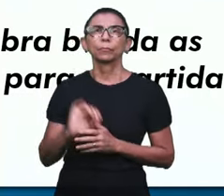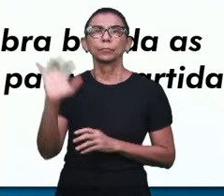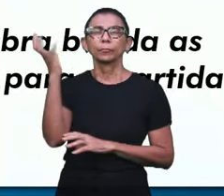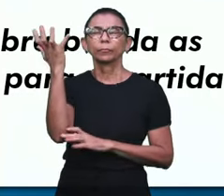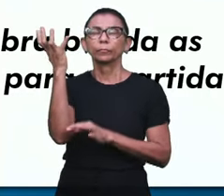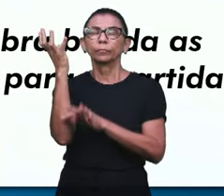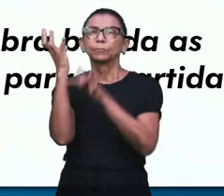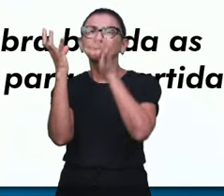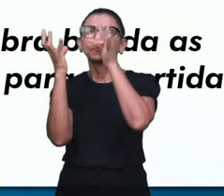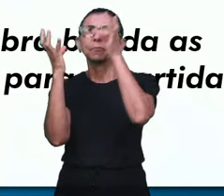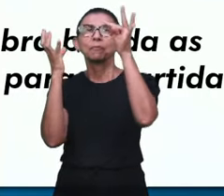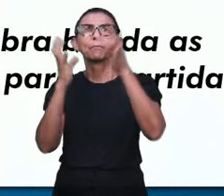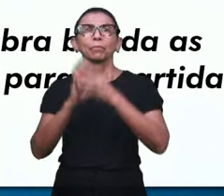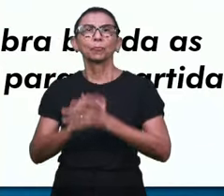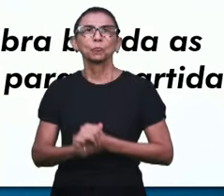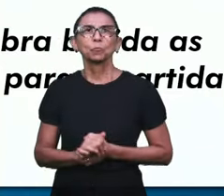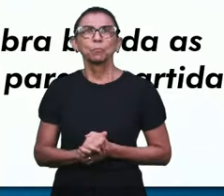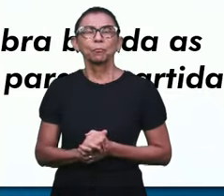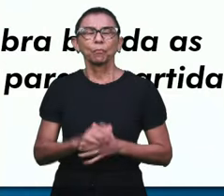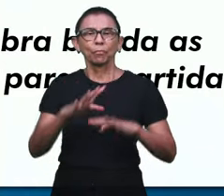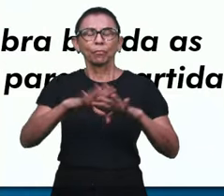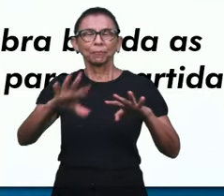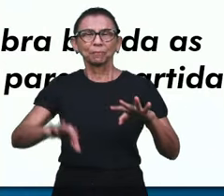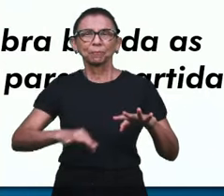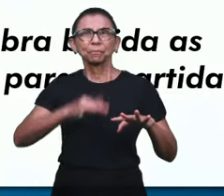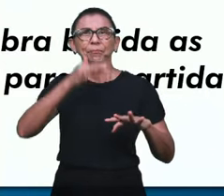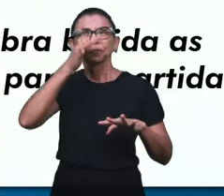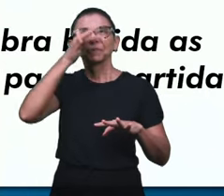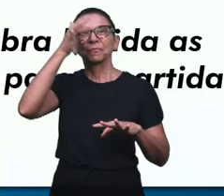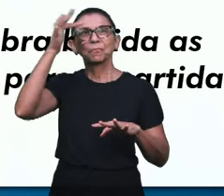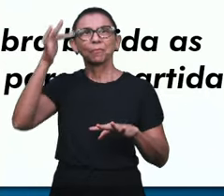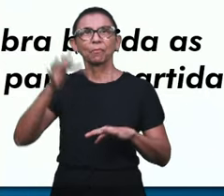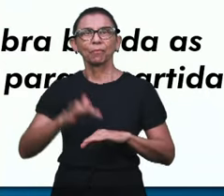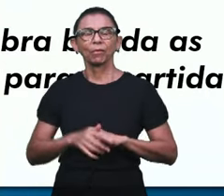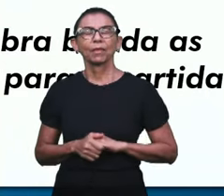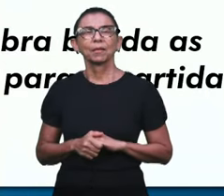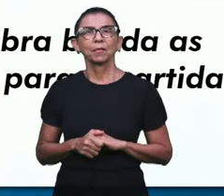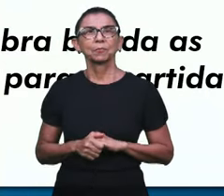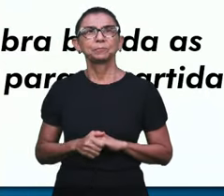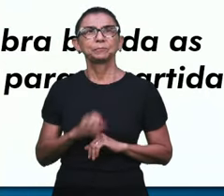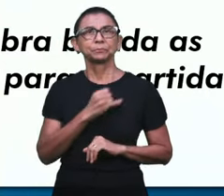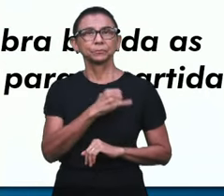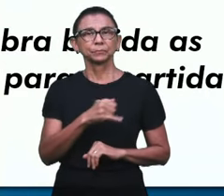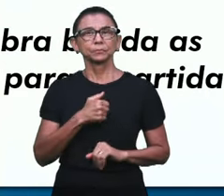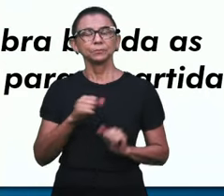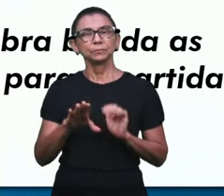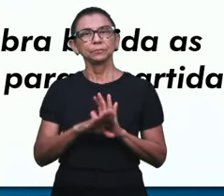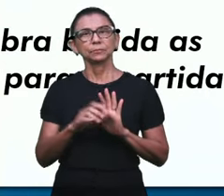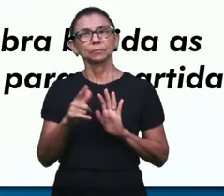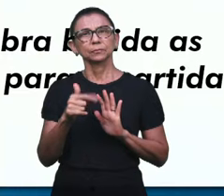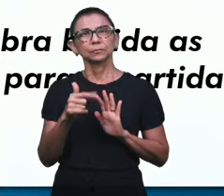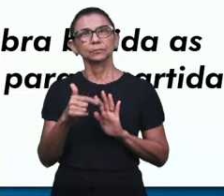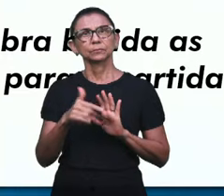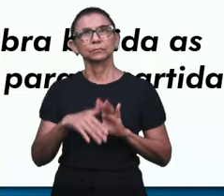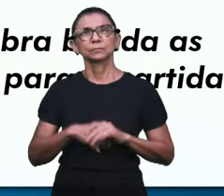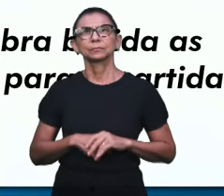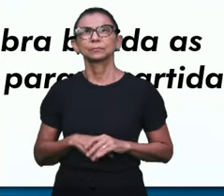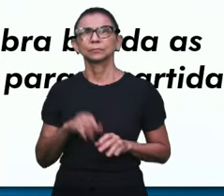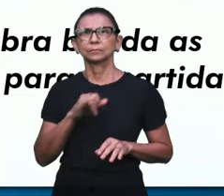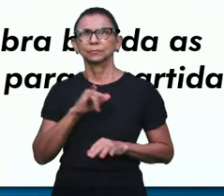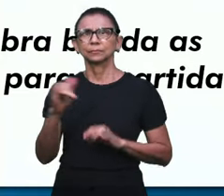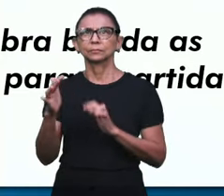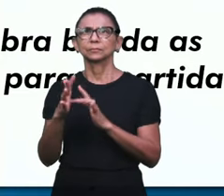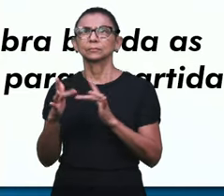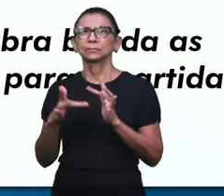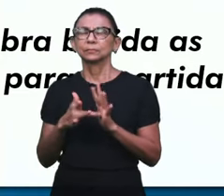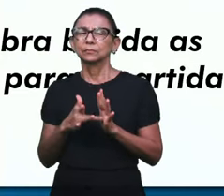formosa minha, e vem. Chamado noivo, né? João 12:35, disse-lhes, pois, Jesus, a luz ainda está convosco por um pouco